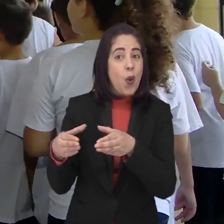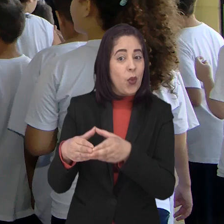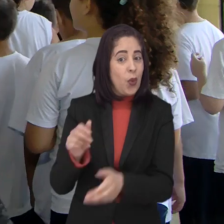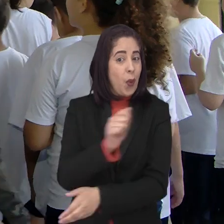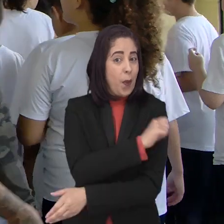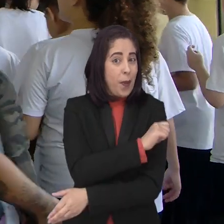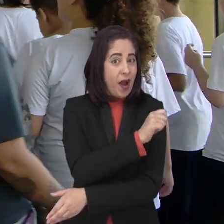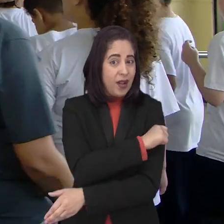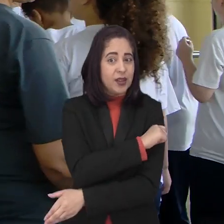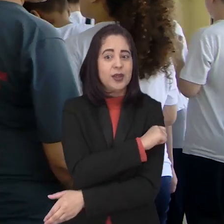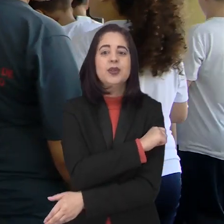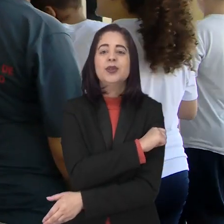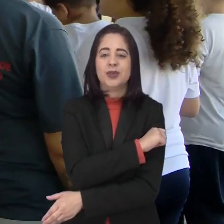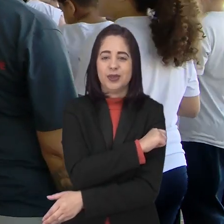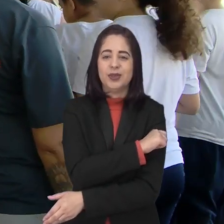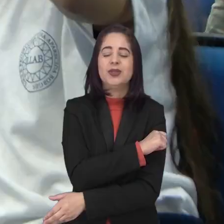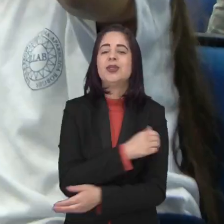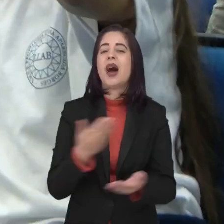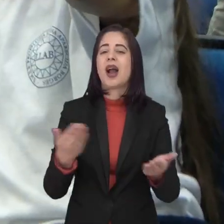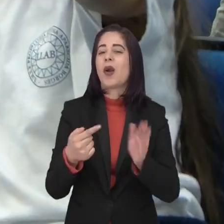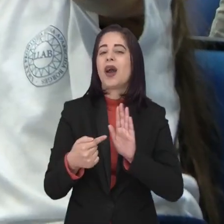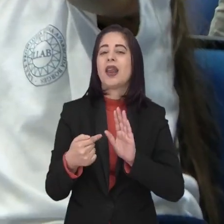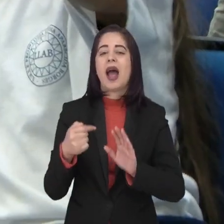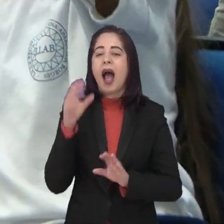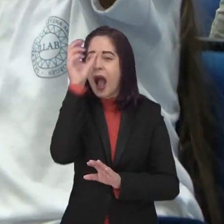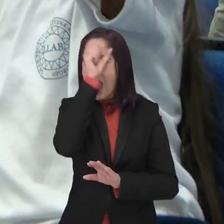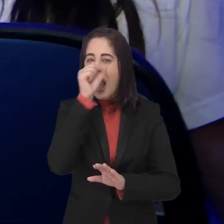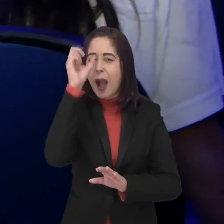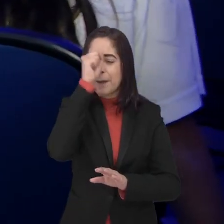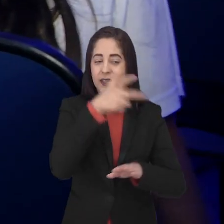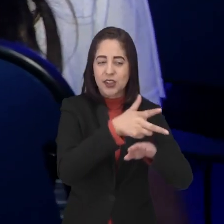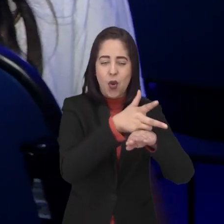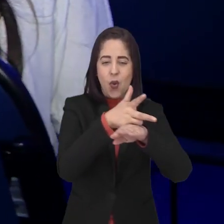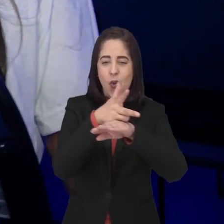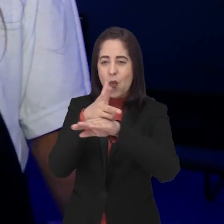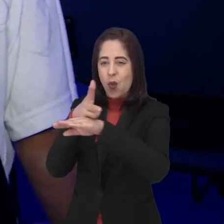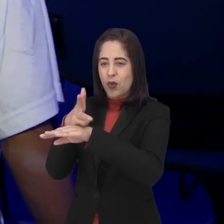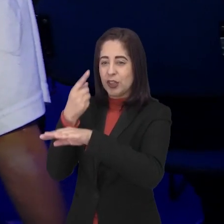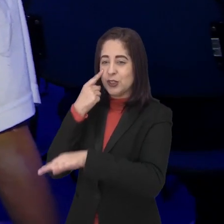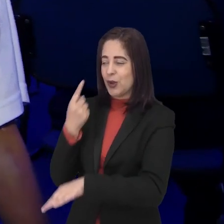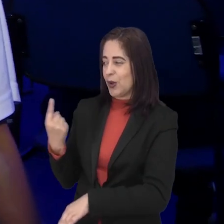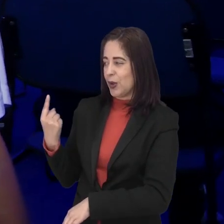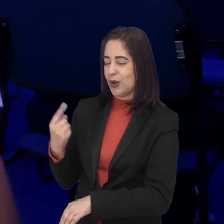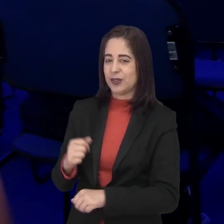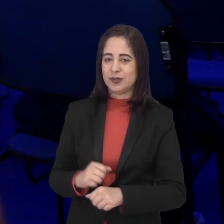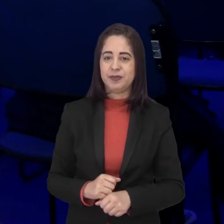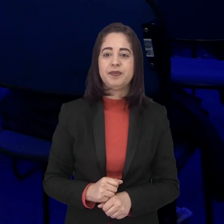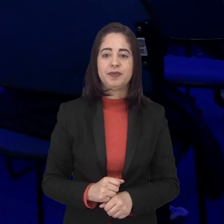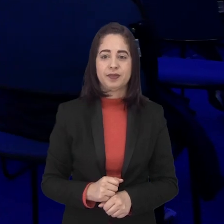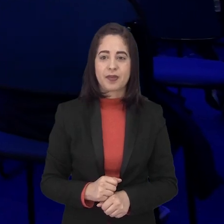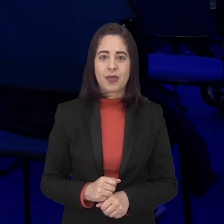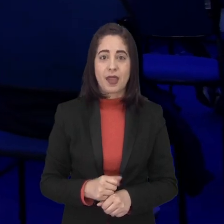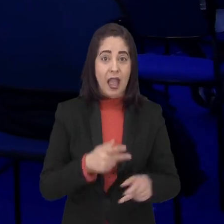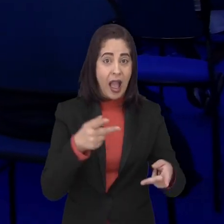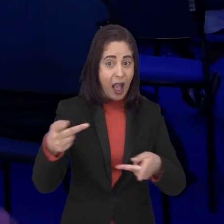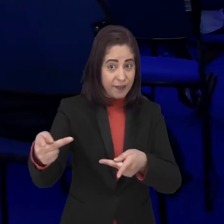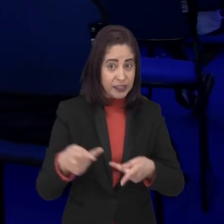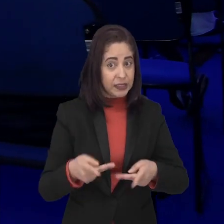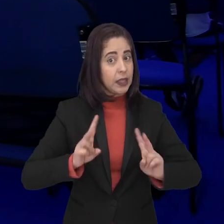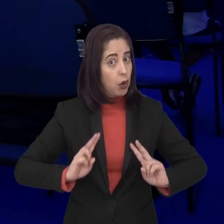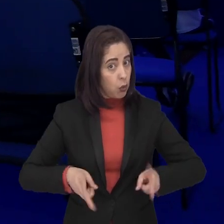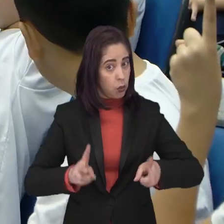super conectada, nada melhor que apresentar as atividades da Câmara com um vídeo exibido no telão do plenário. E a